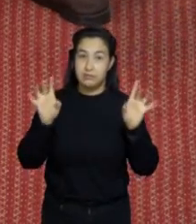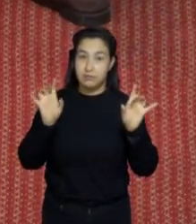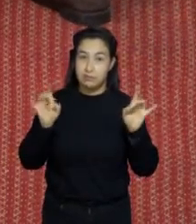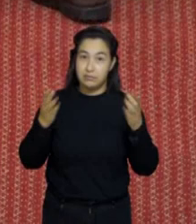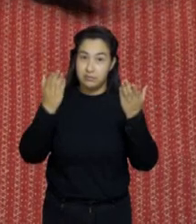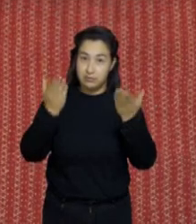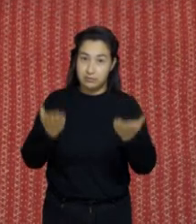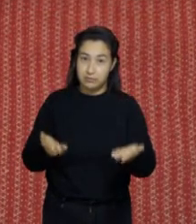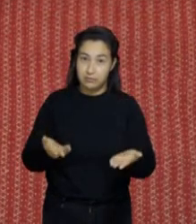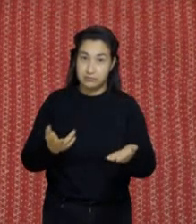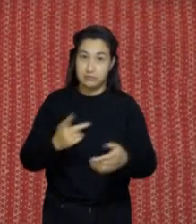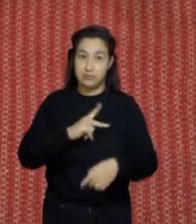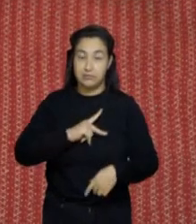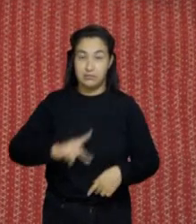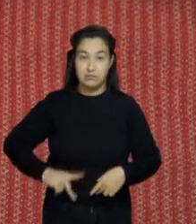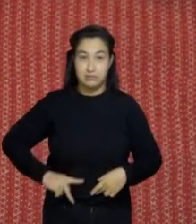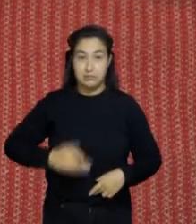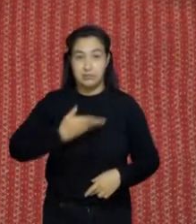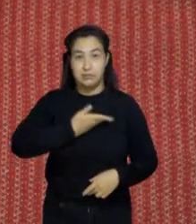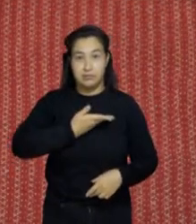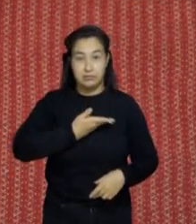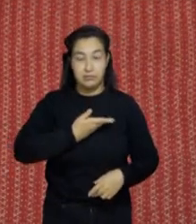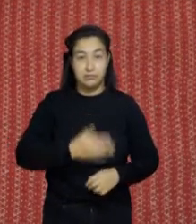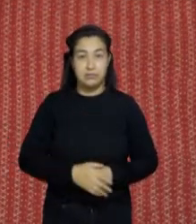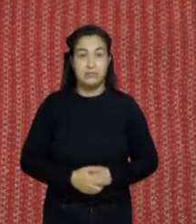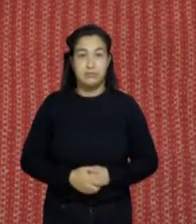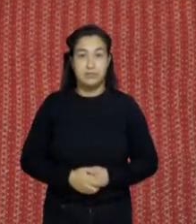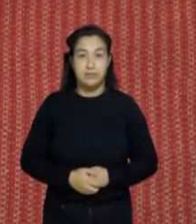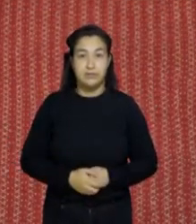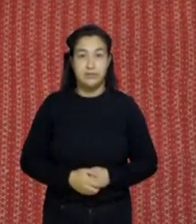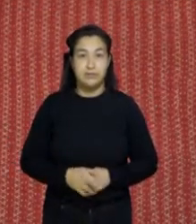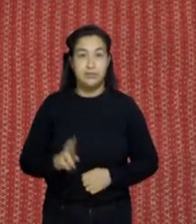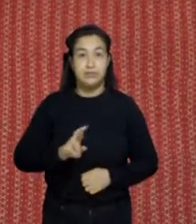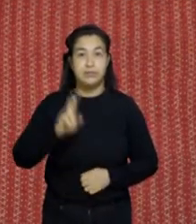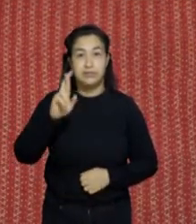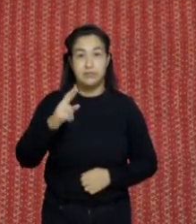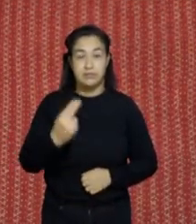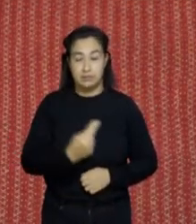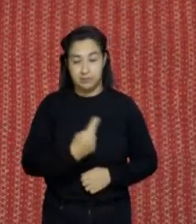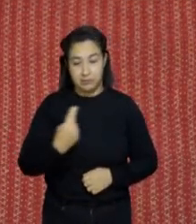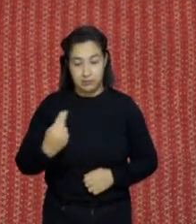Petrelli, querido amigo, em nome da liderança do governo e meu nome particular,